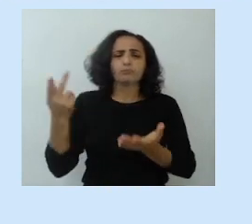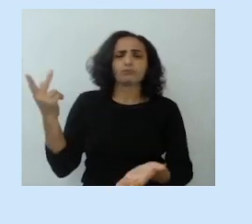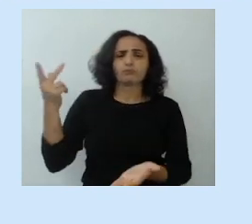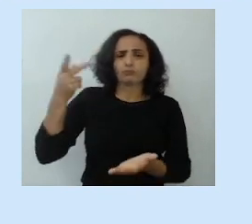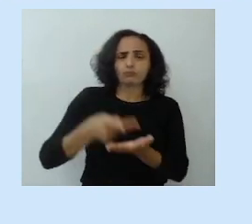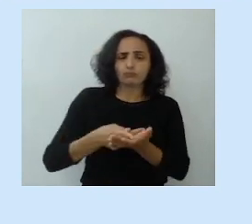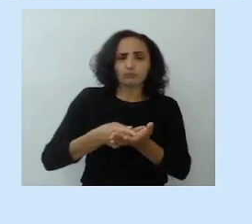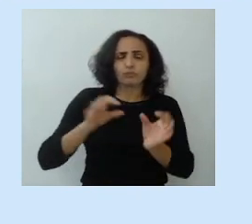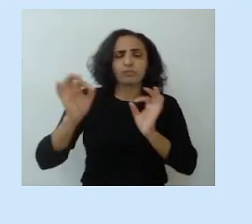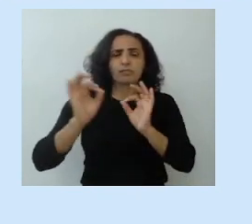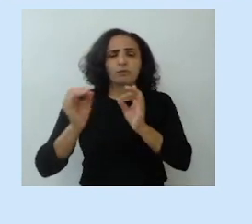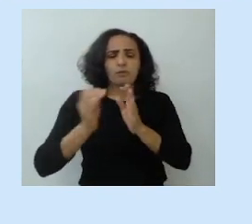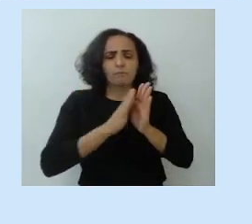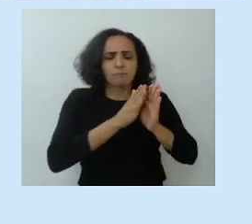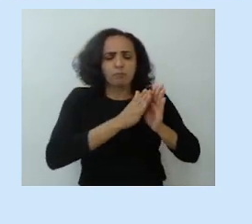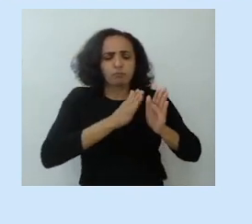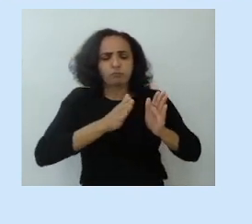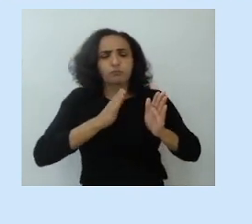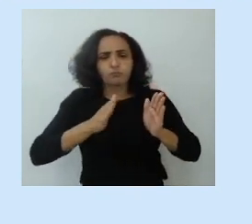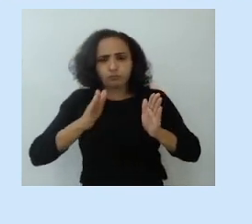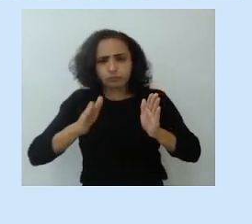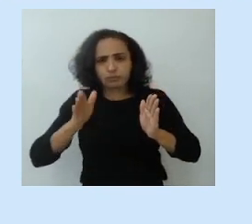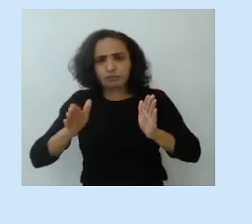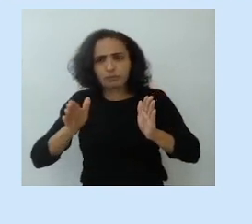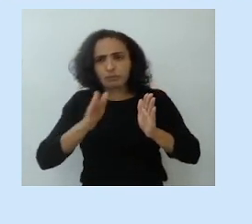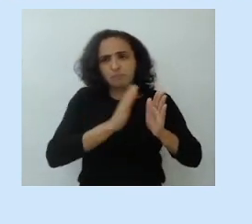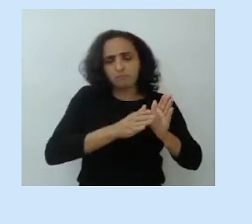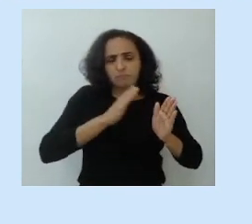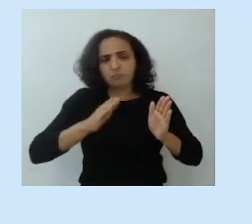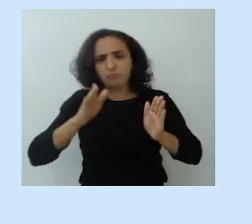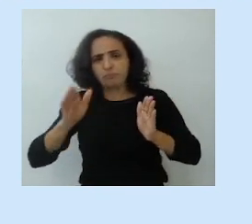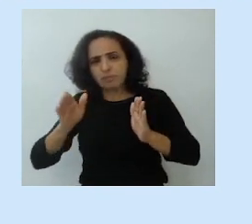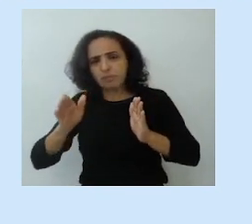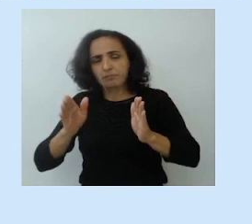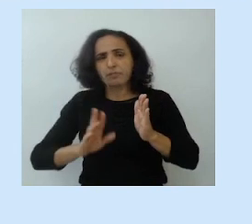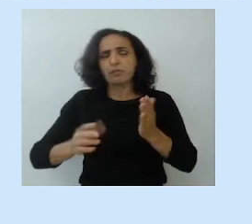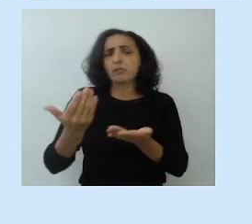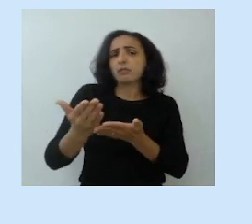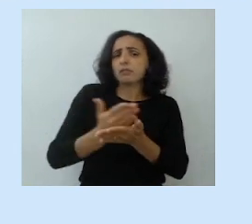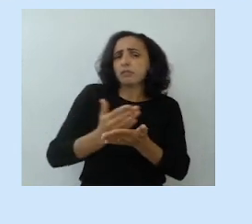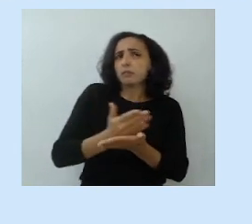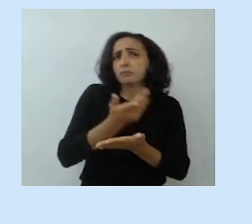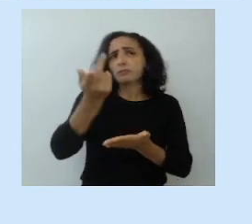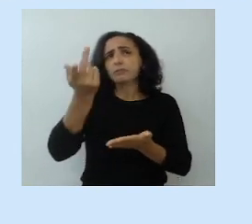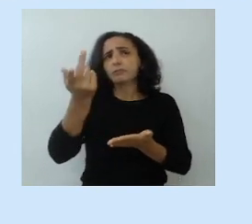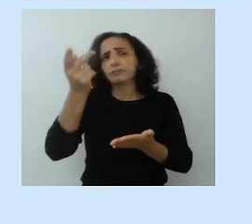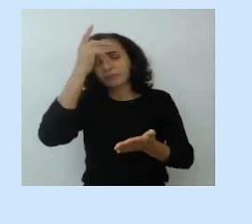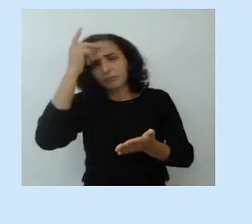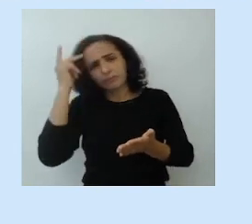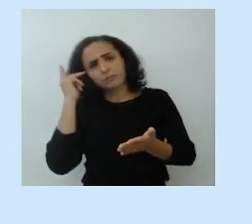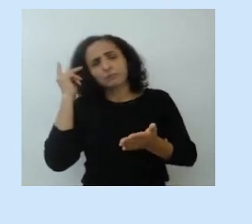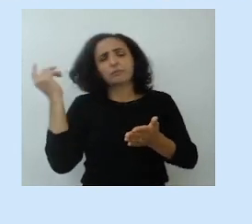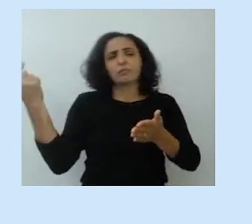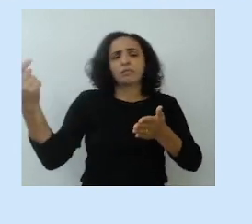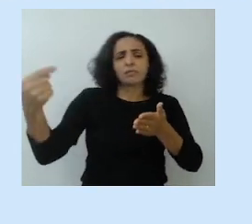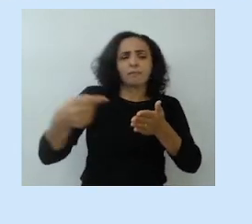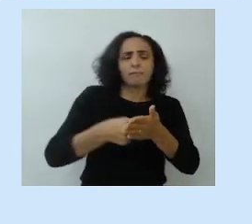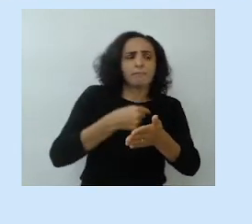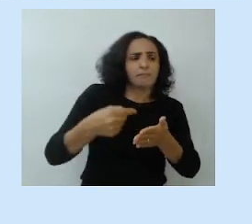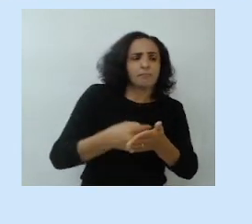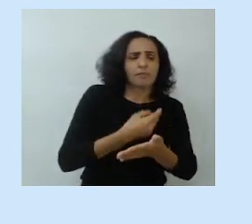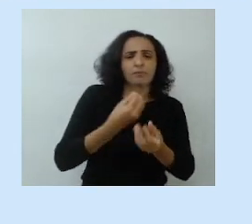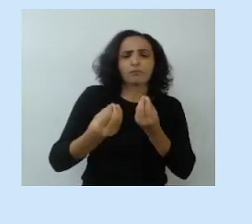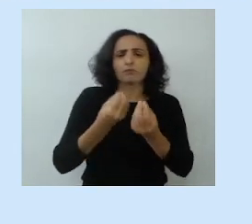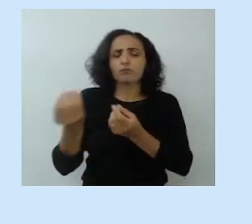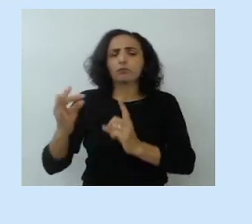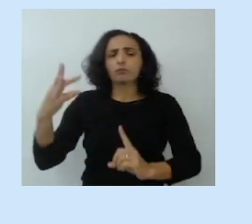são, as trajetórias são em formas de parábola. E uma das perguntas, dos pontos de estudo desse tópico